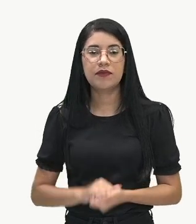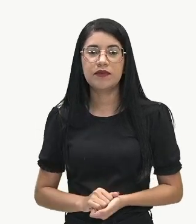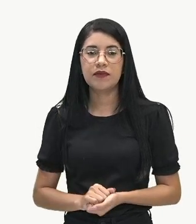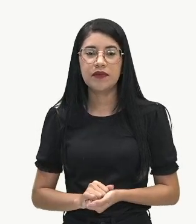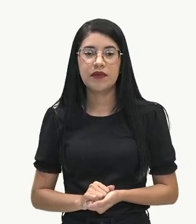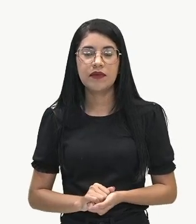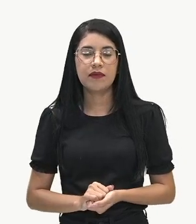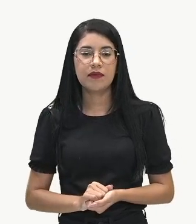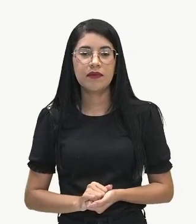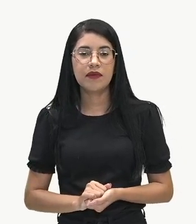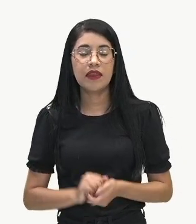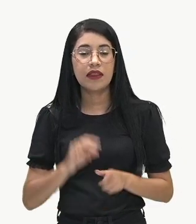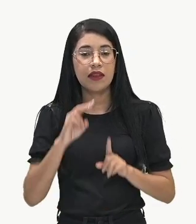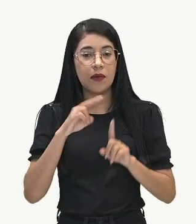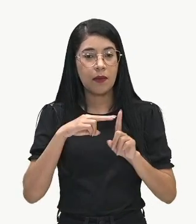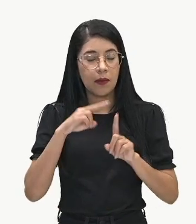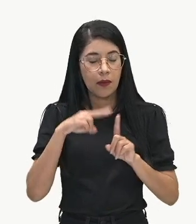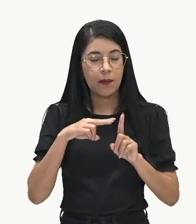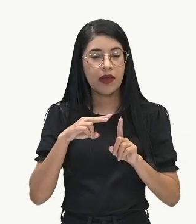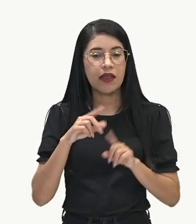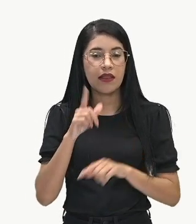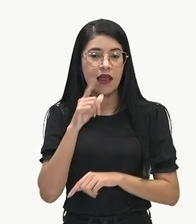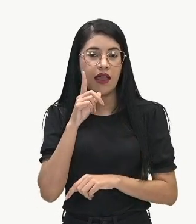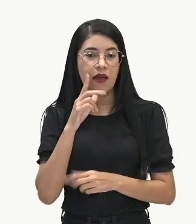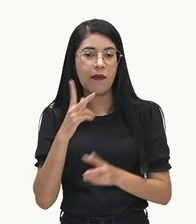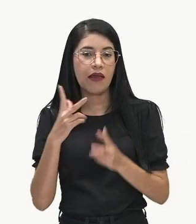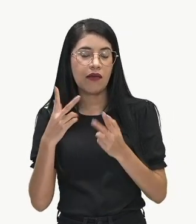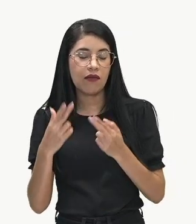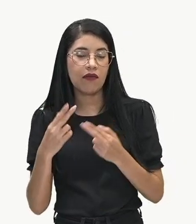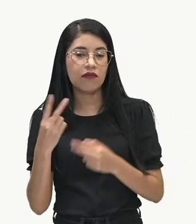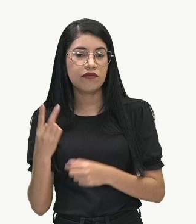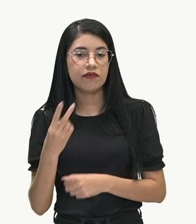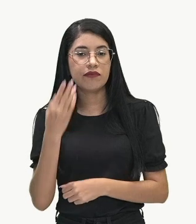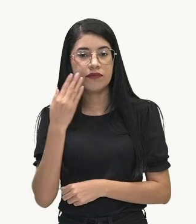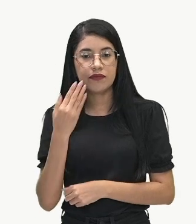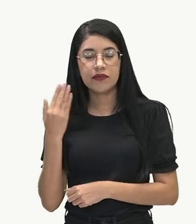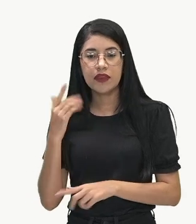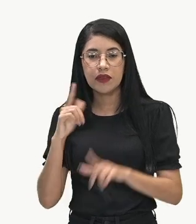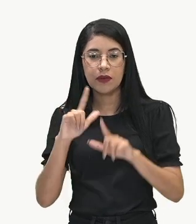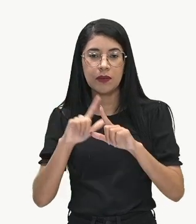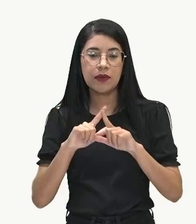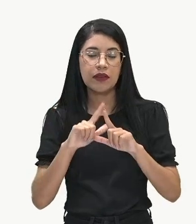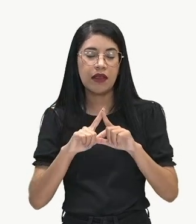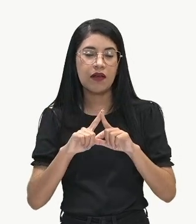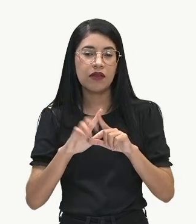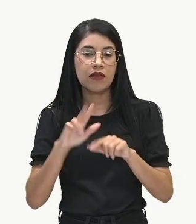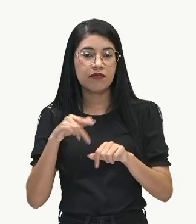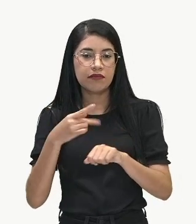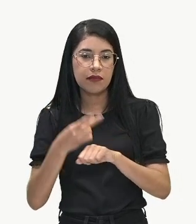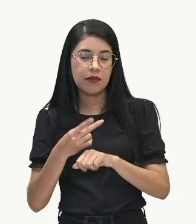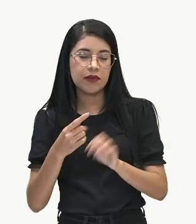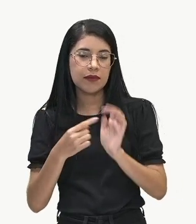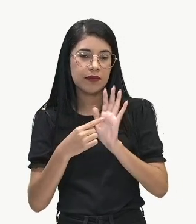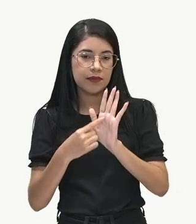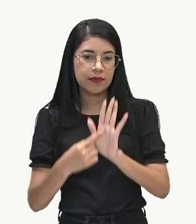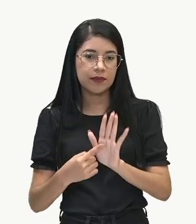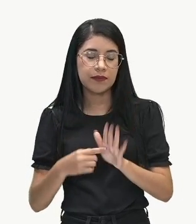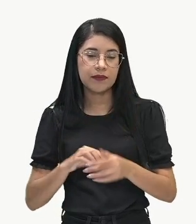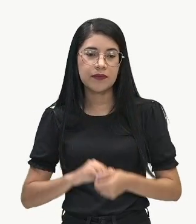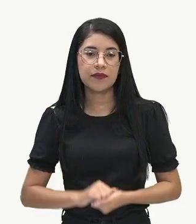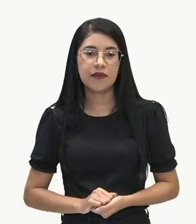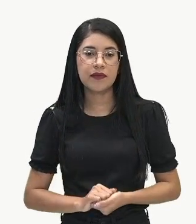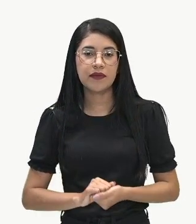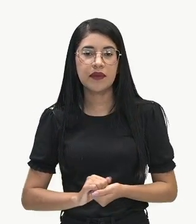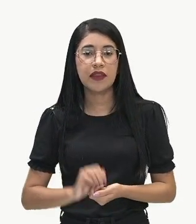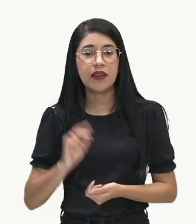a entalpia da água, ela vai ser exatamente esse valor que nós vamos ver daqui a pouco. Então, esses valores eles